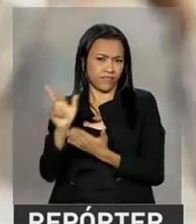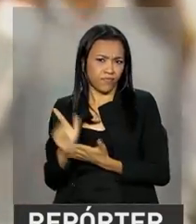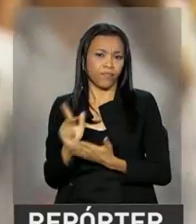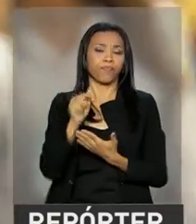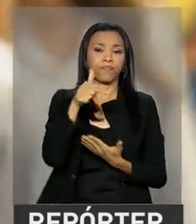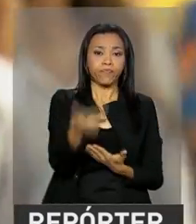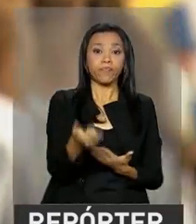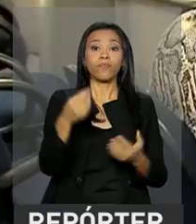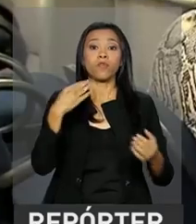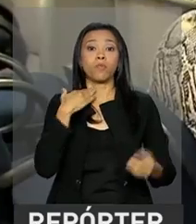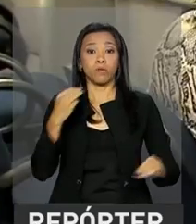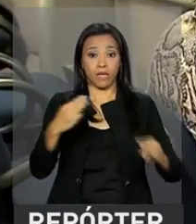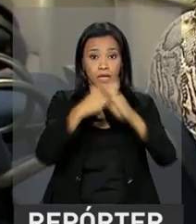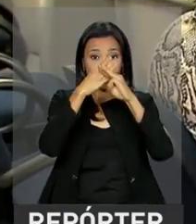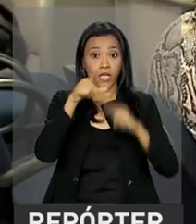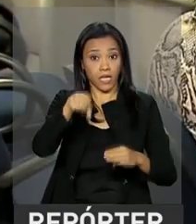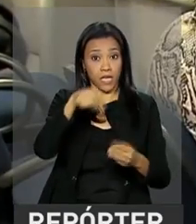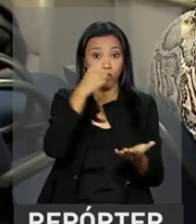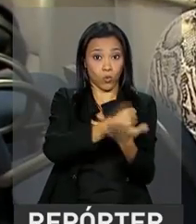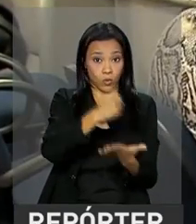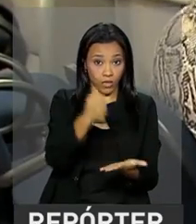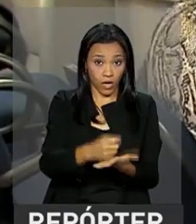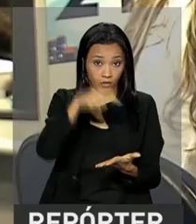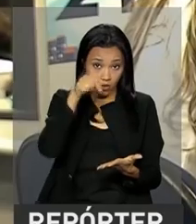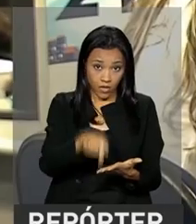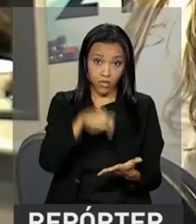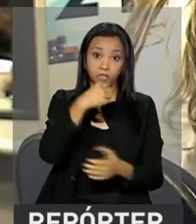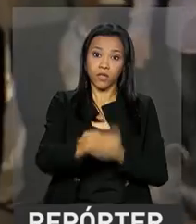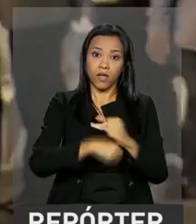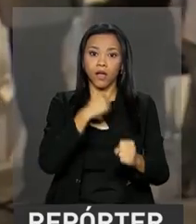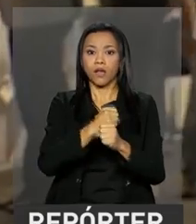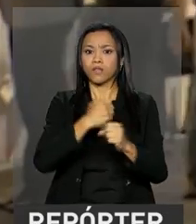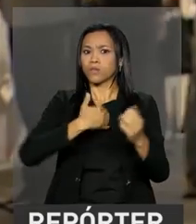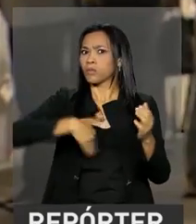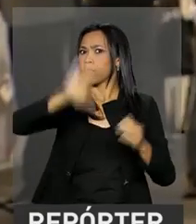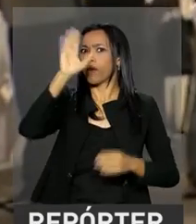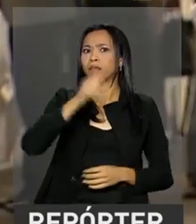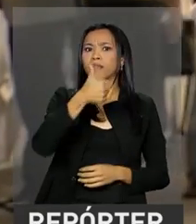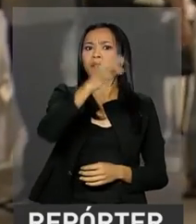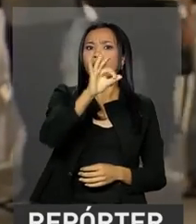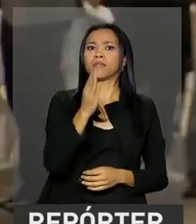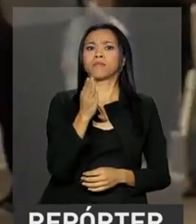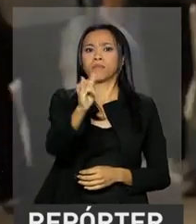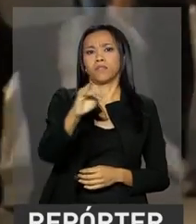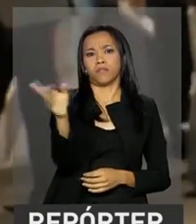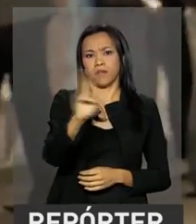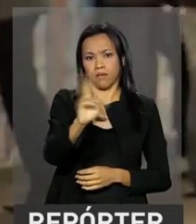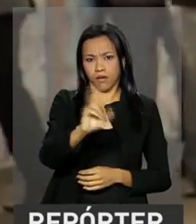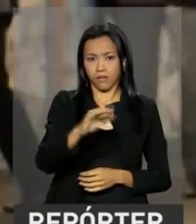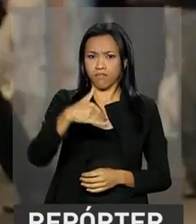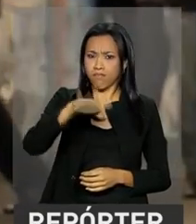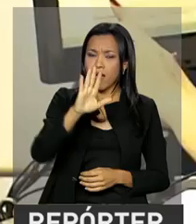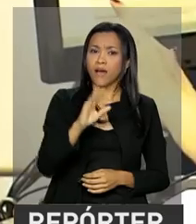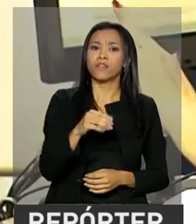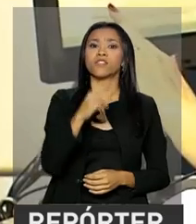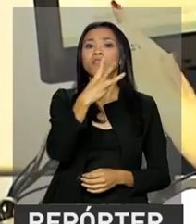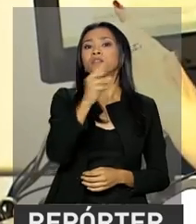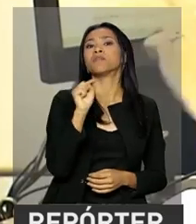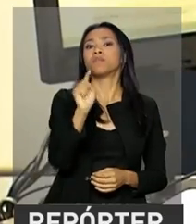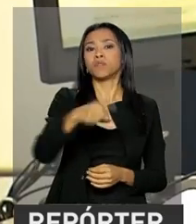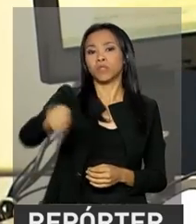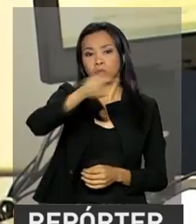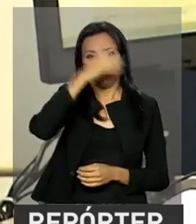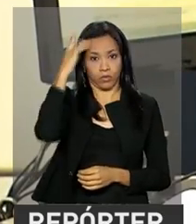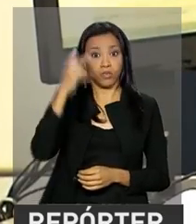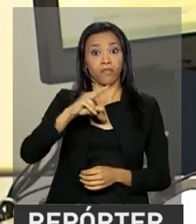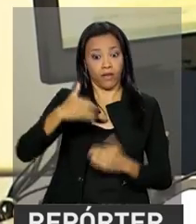expectativa da caixa é que os contratos este ano superem os R 10 bilhões deais mais de 3.000 funcionários vão